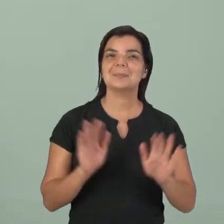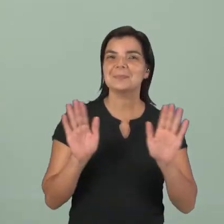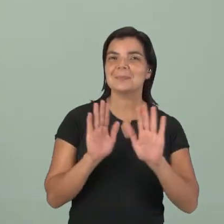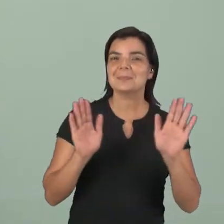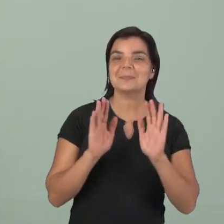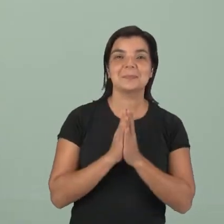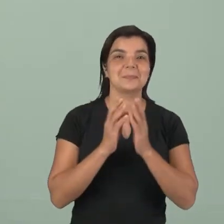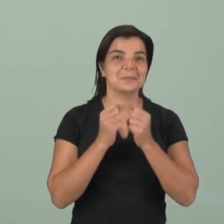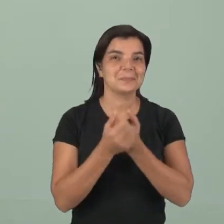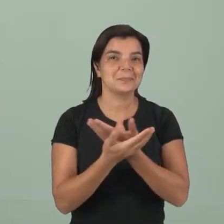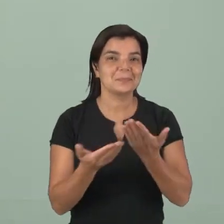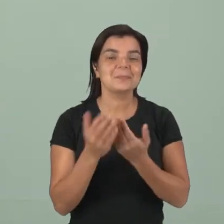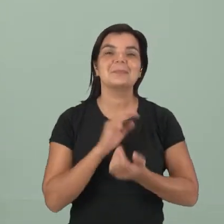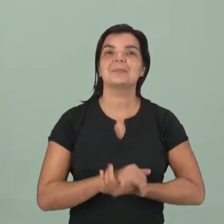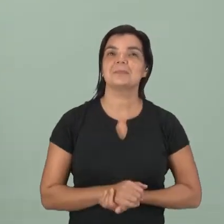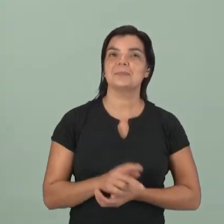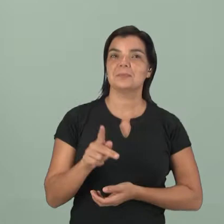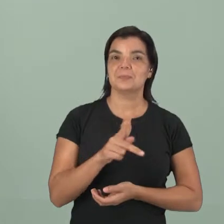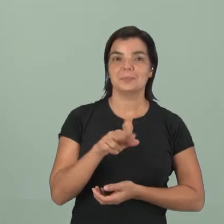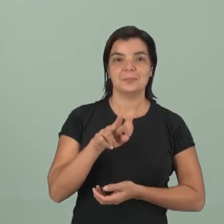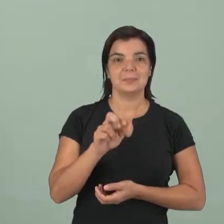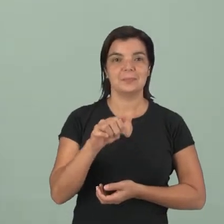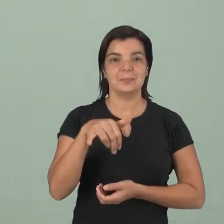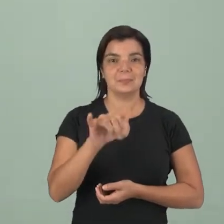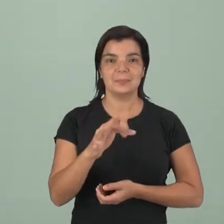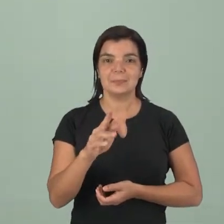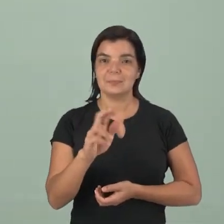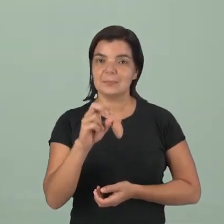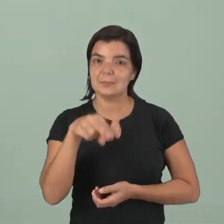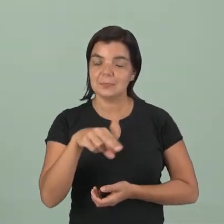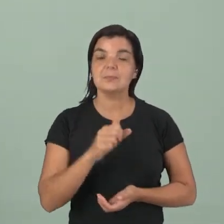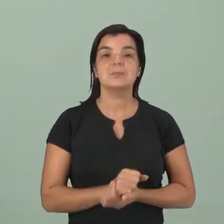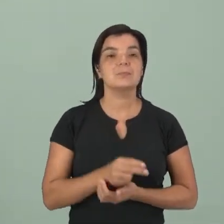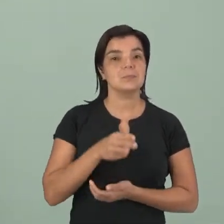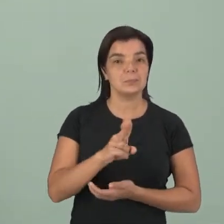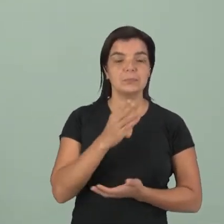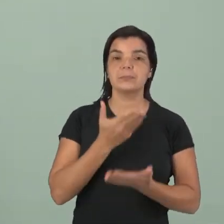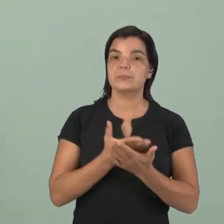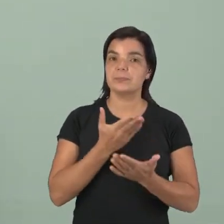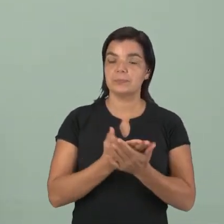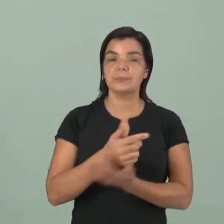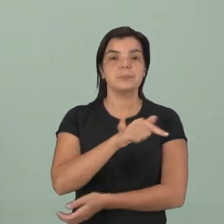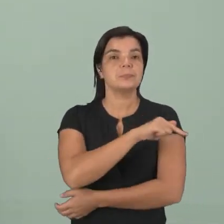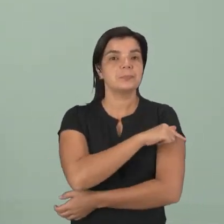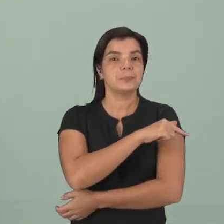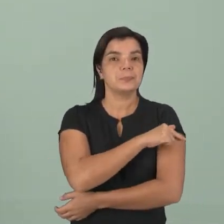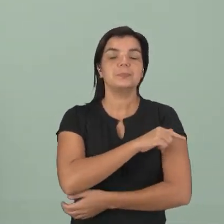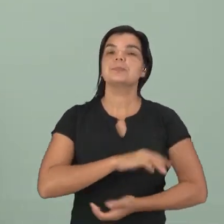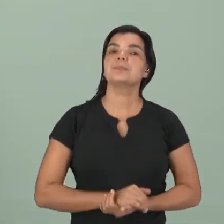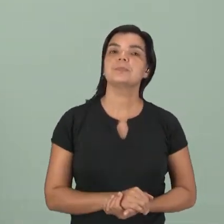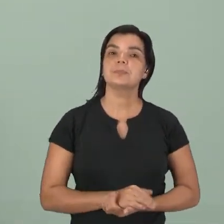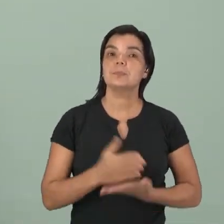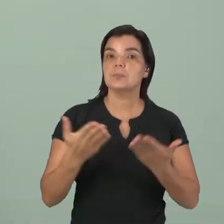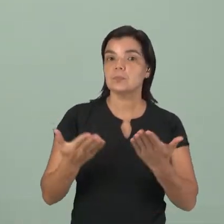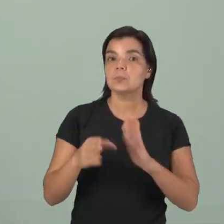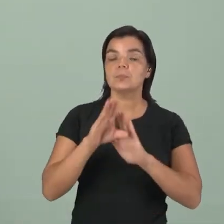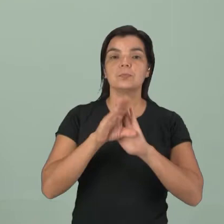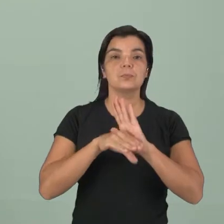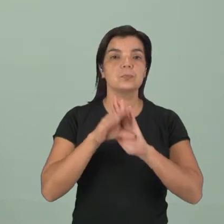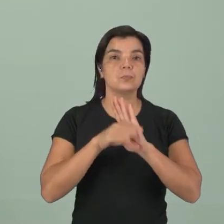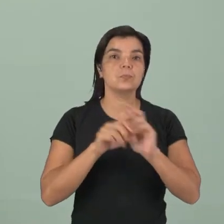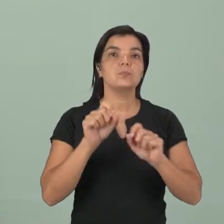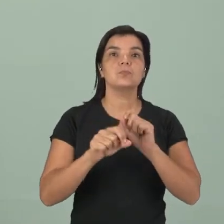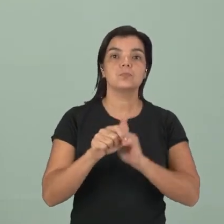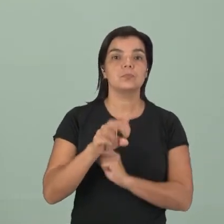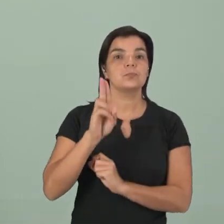Olá pessoal, tudo bem com vocês? Aqui é o professor Raifran. Vamos dar continuidade às nossas aulas do 7º ano. E hoje vamos falar do conteúdo que é